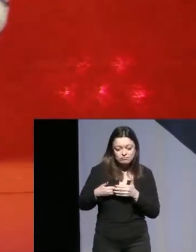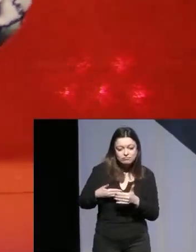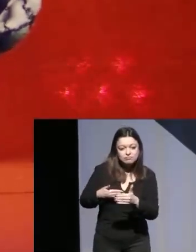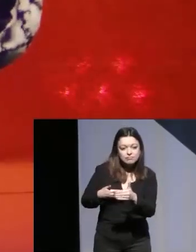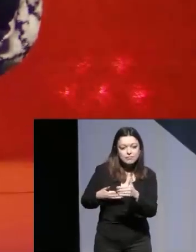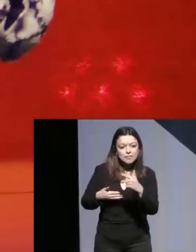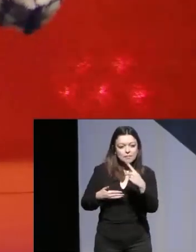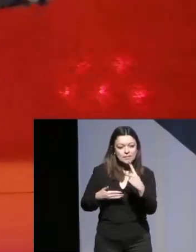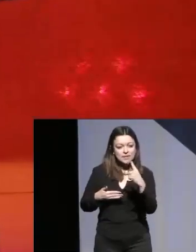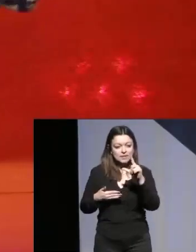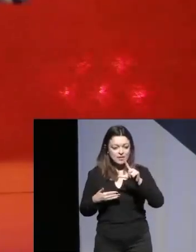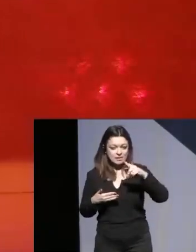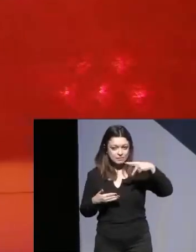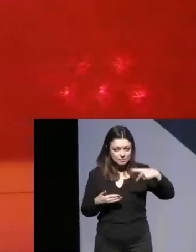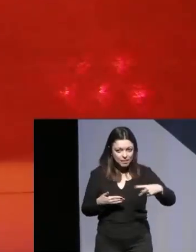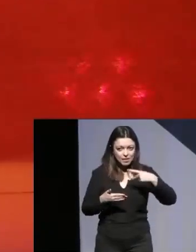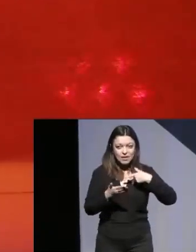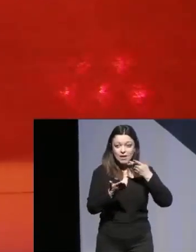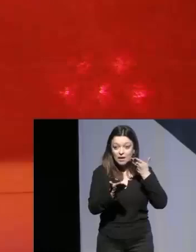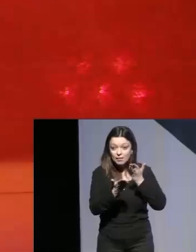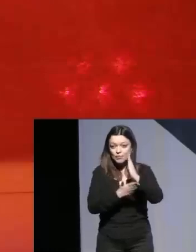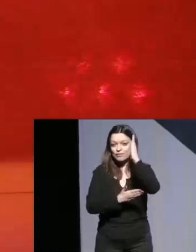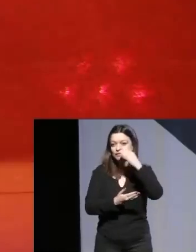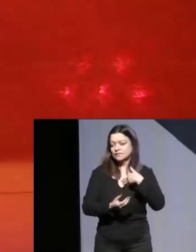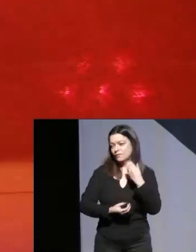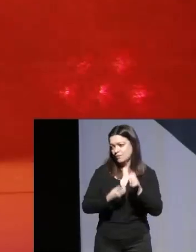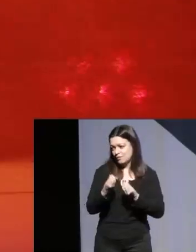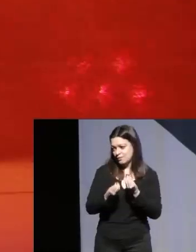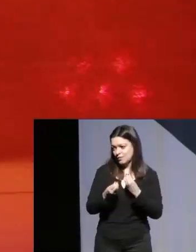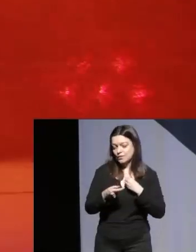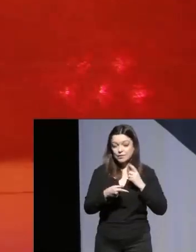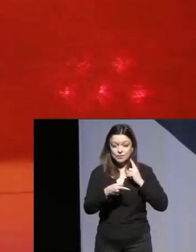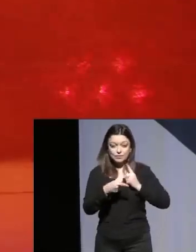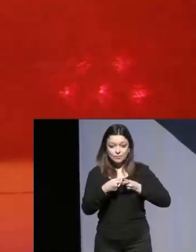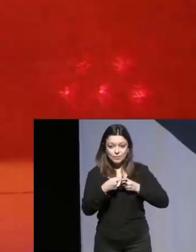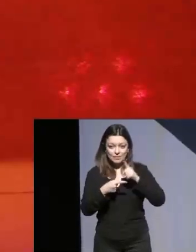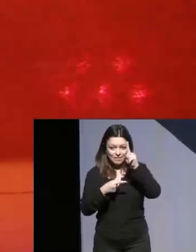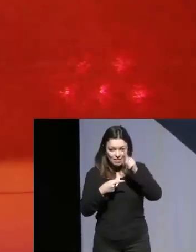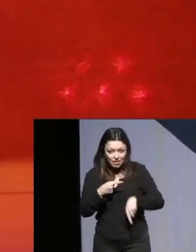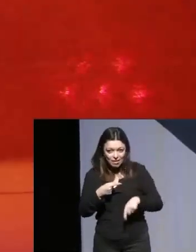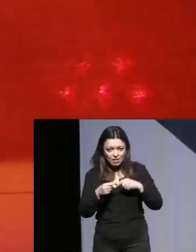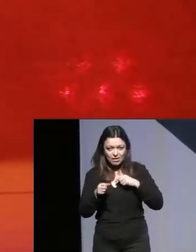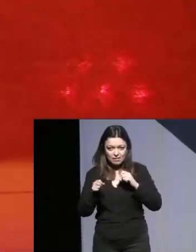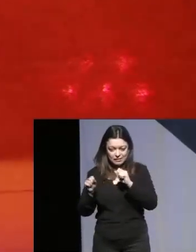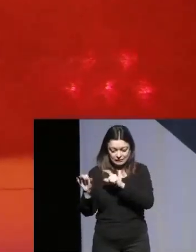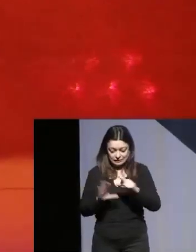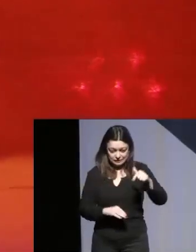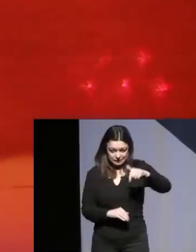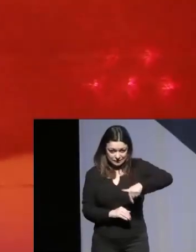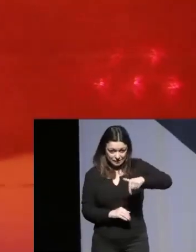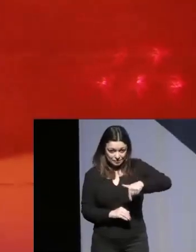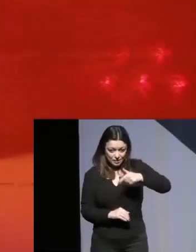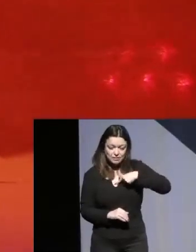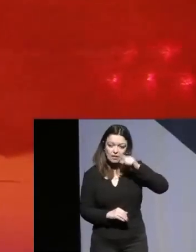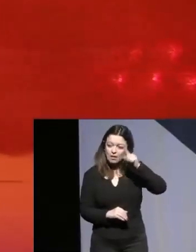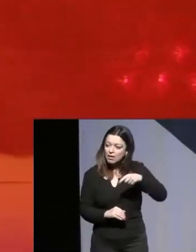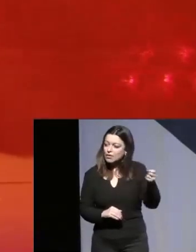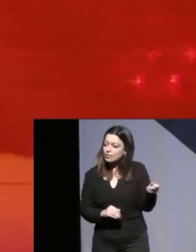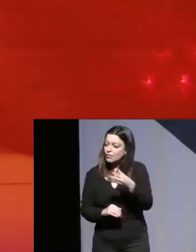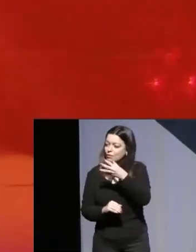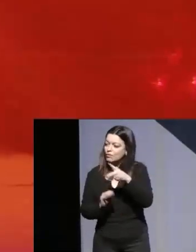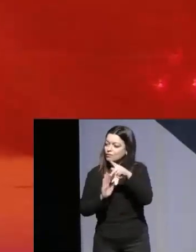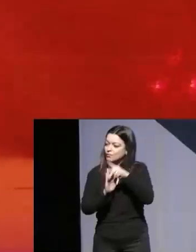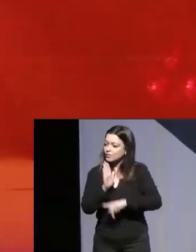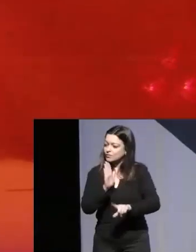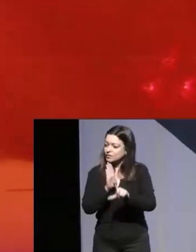PLP, e era para ter vindo nesta semana um outro PLP para falar do que a gente chama de